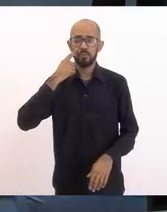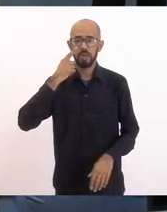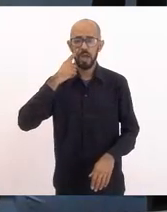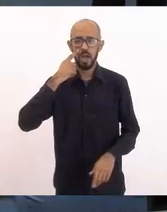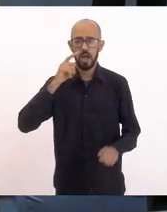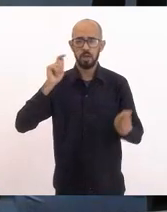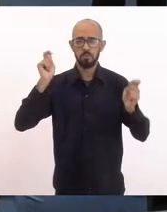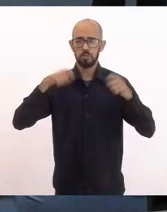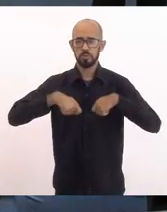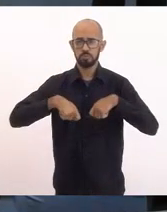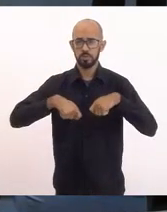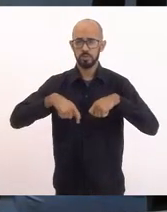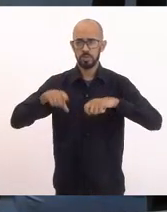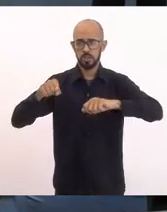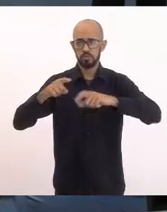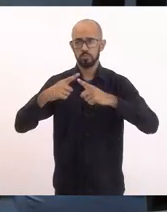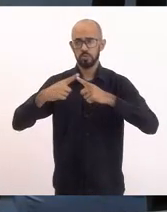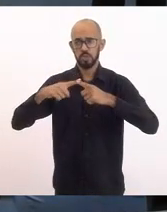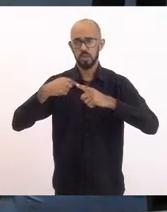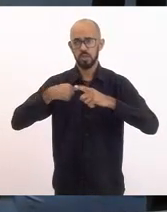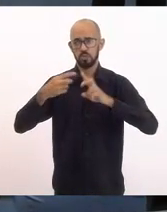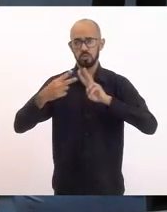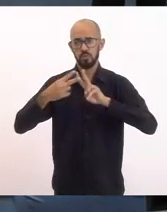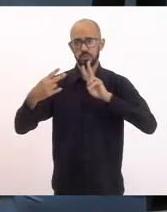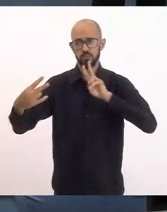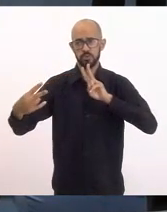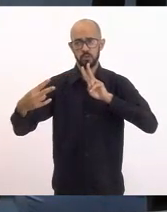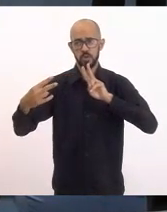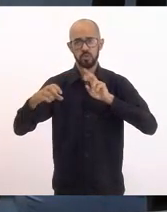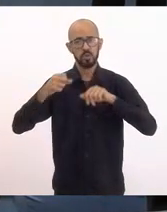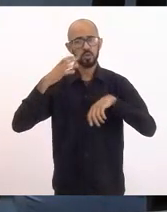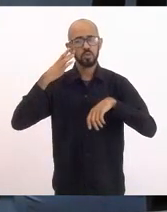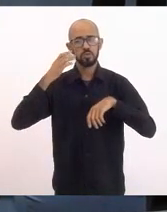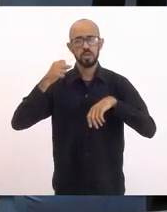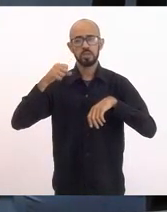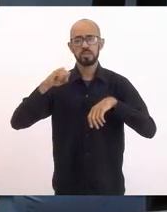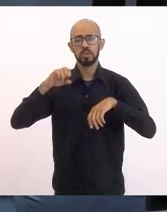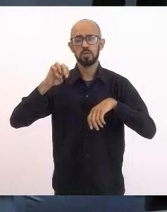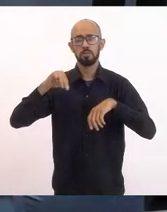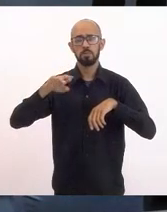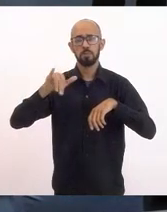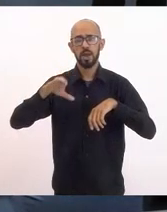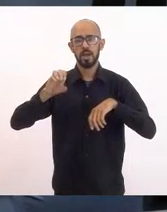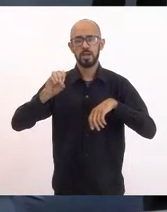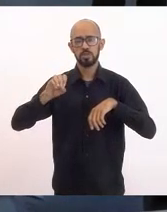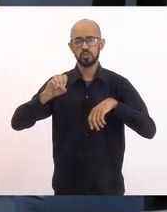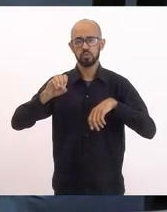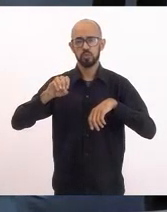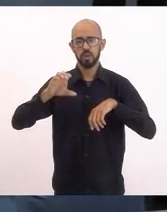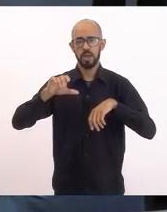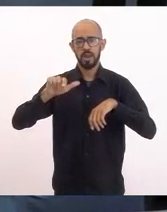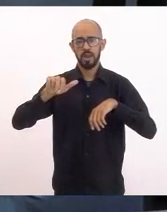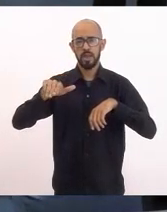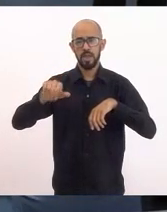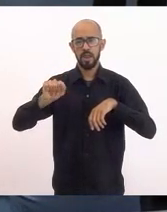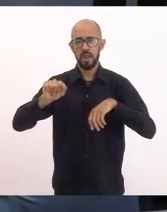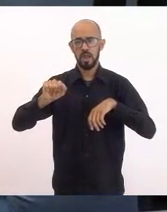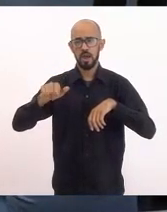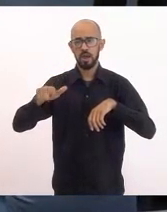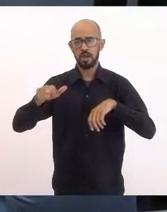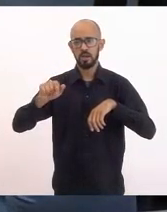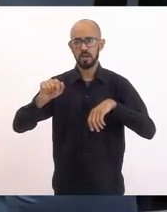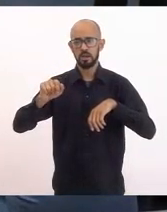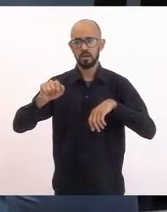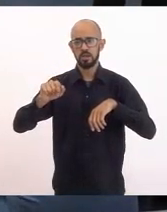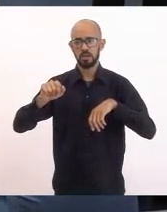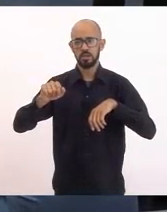É só para verificar a possibilidade, como eu estou fazendo remoto, presidente. Eu não sei se o deputado Márcio Canella, nosso líder do PSL, se ele está presente. Se não, gostaria